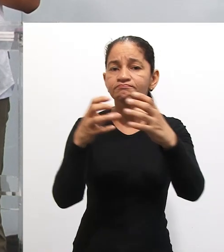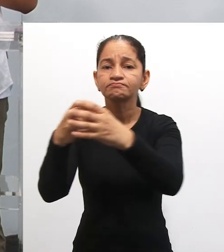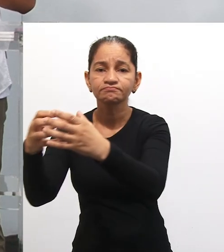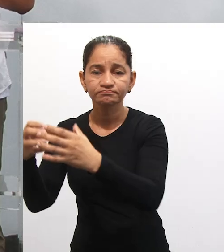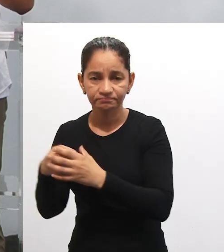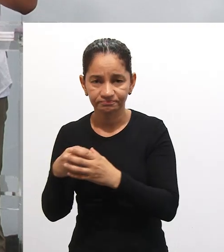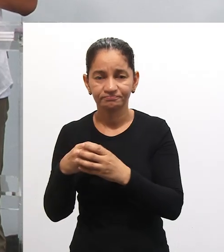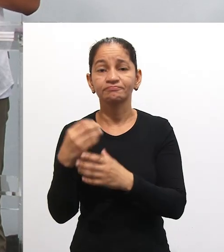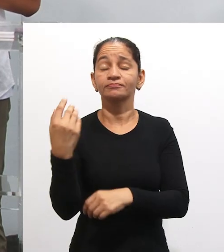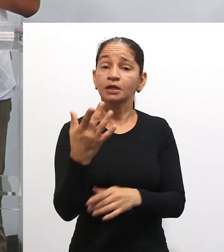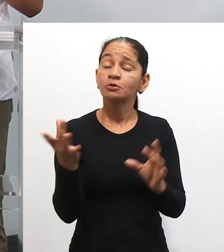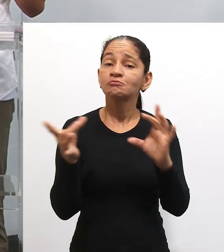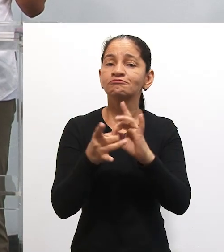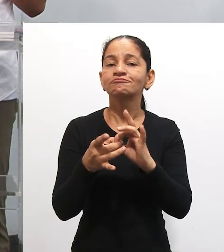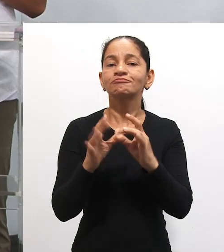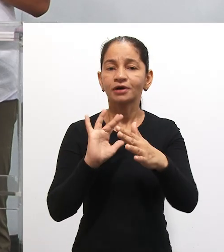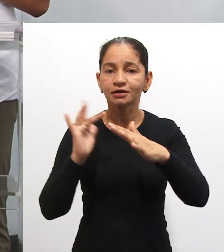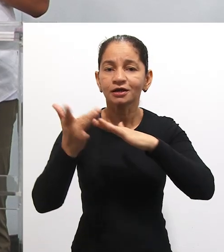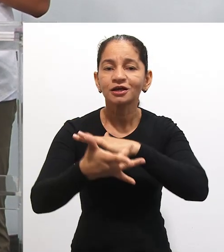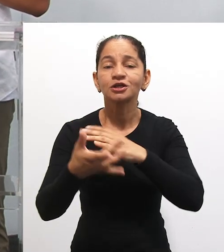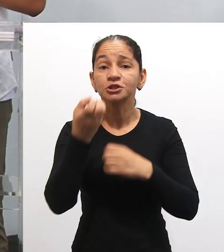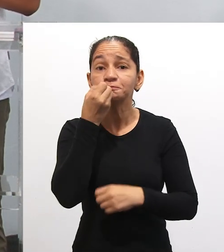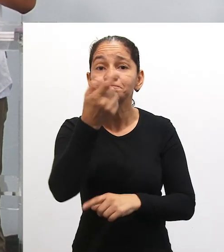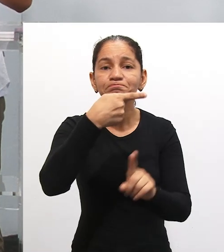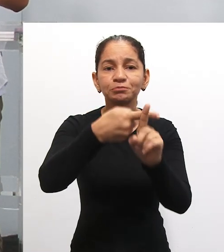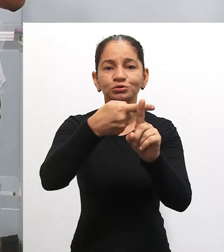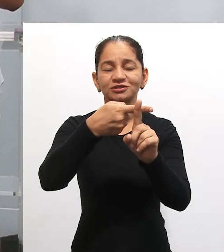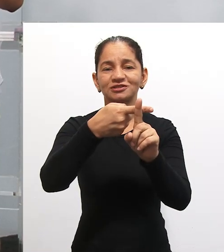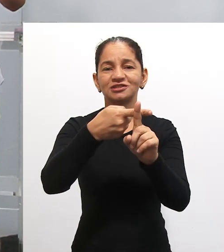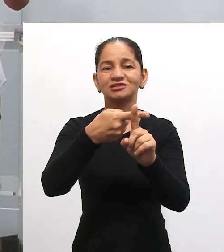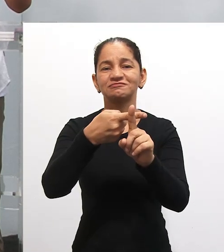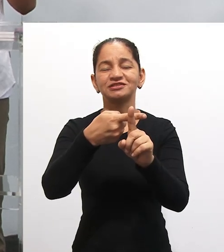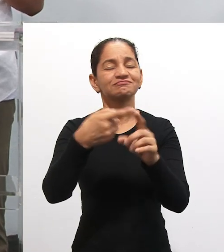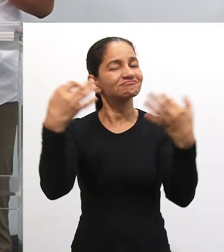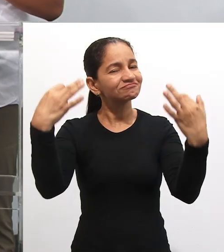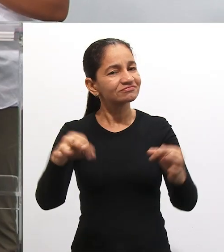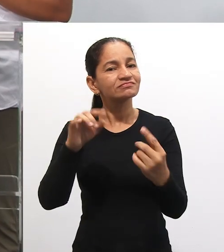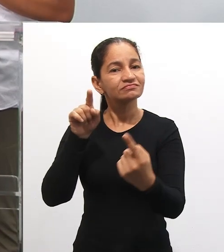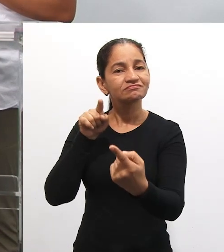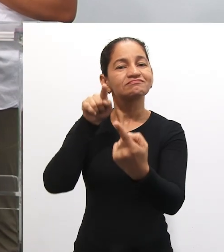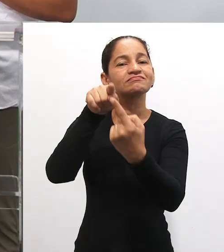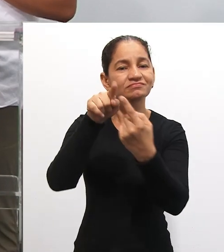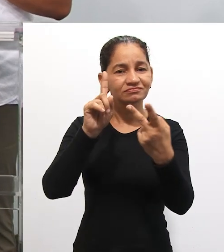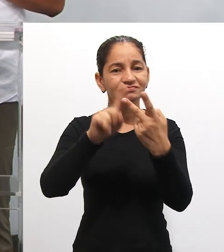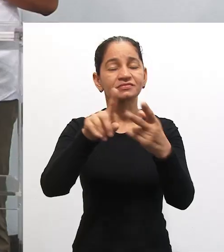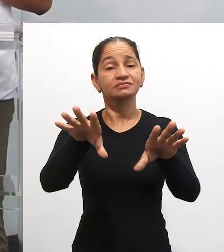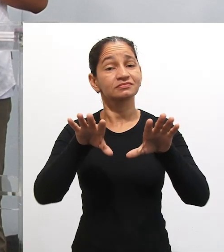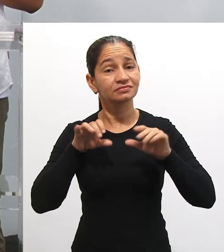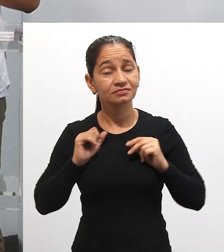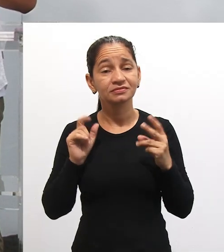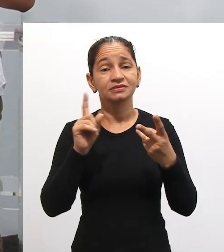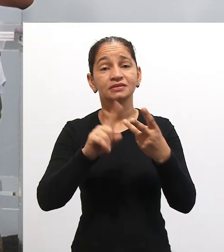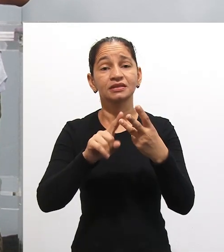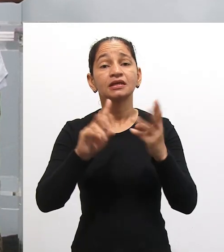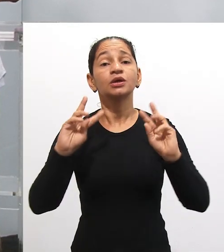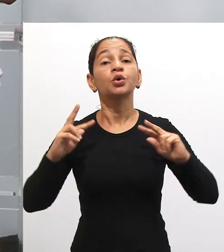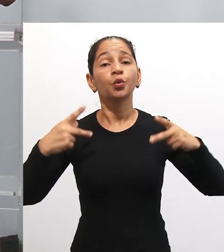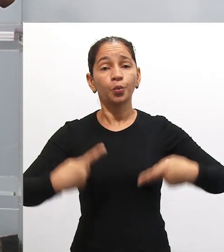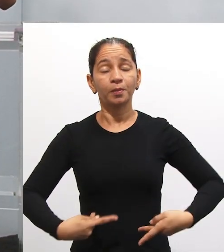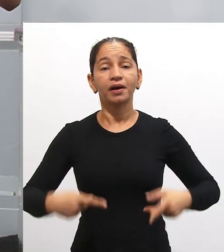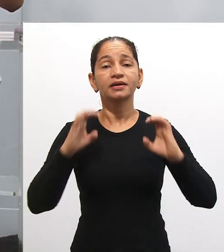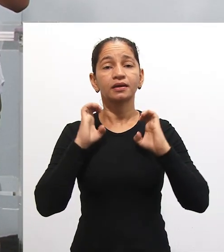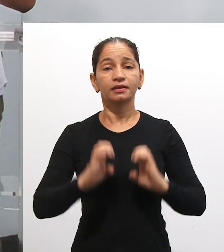criam ali uma rede de comunicação mais ativa, uma rede de comunicação mais acolhedora e